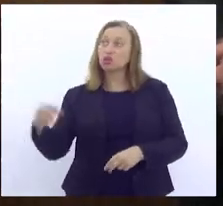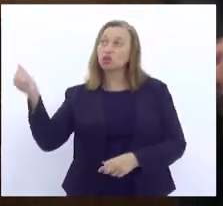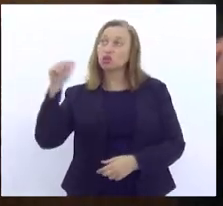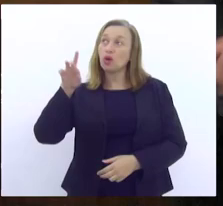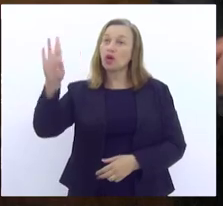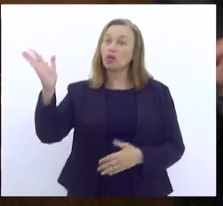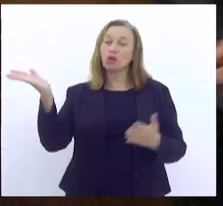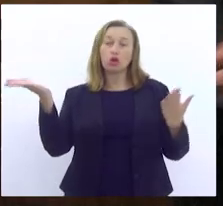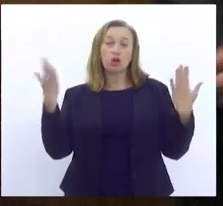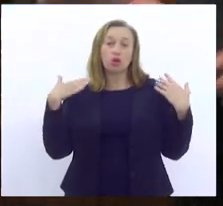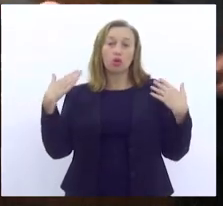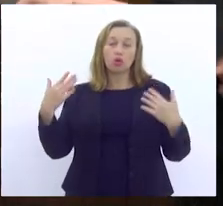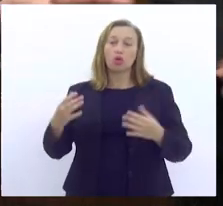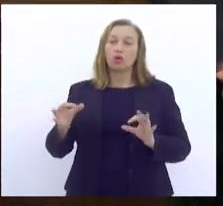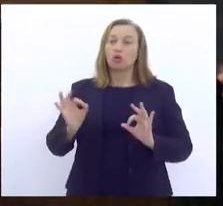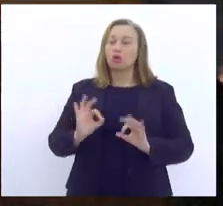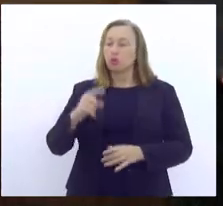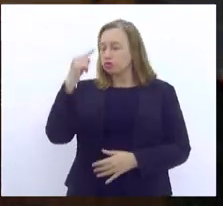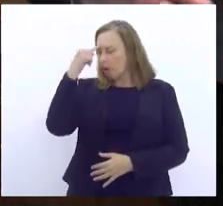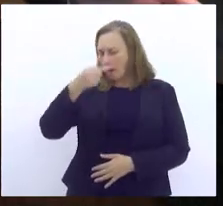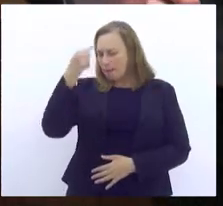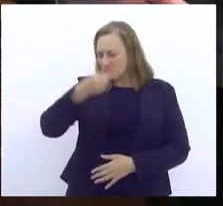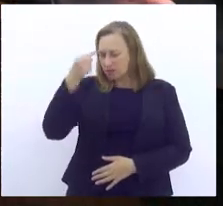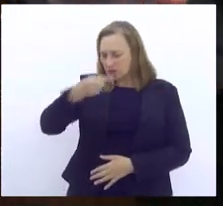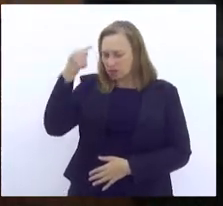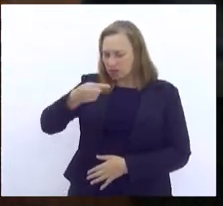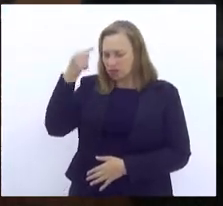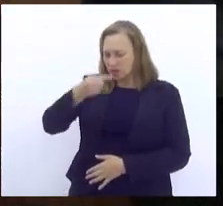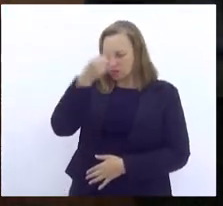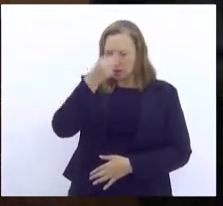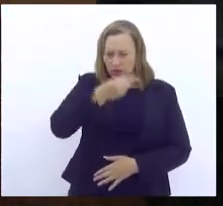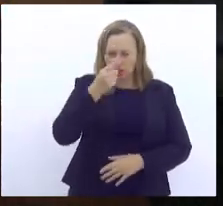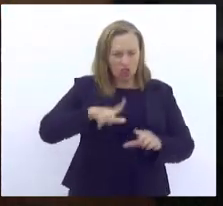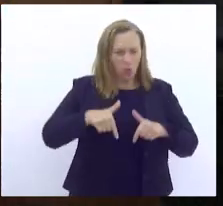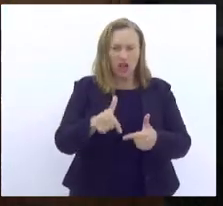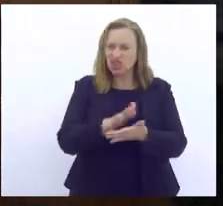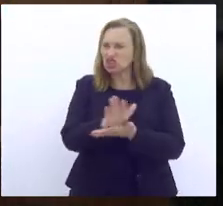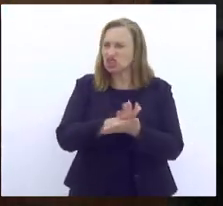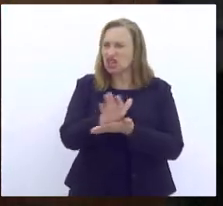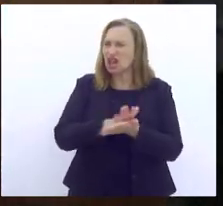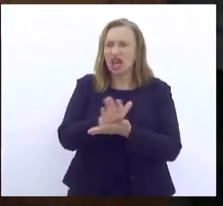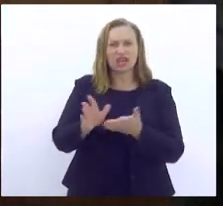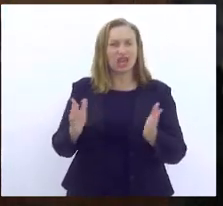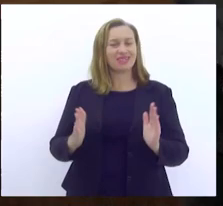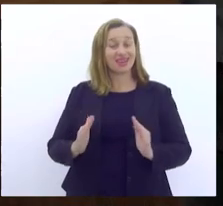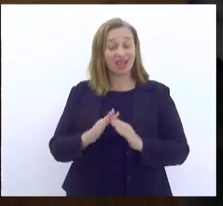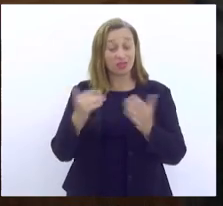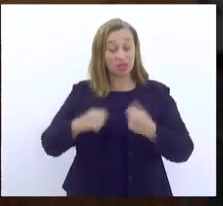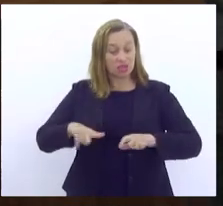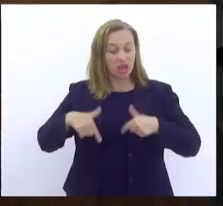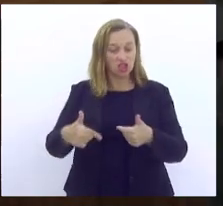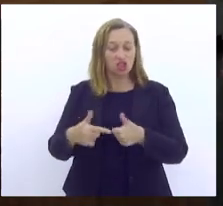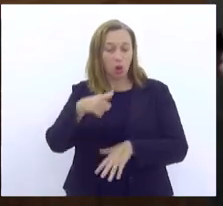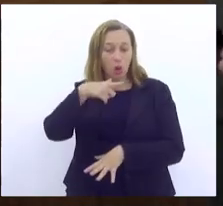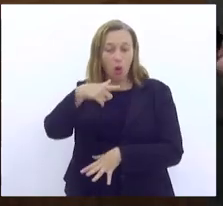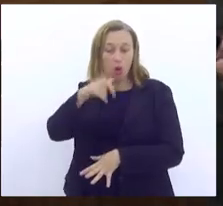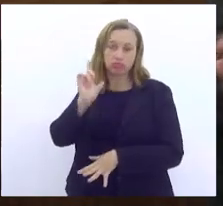botando fulaninhos apadrinhados nas delegacias, nos batalhões, essa casa tem que tomar uma atitude enérgica, pô. Para